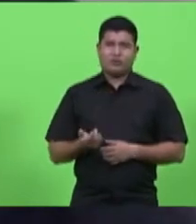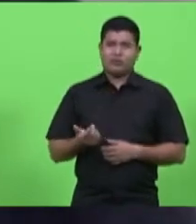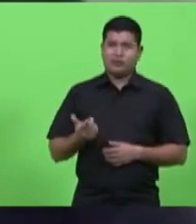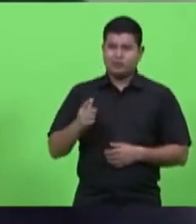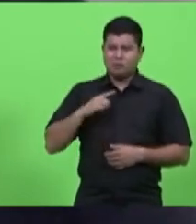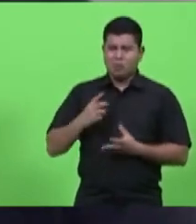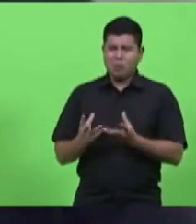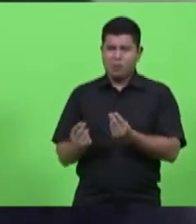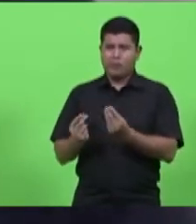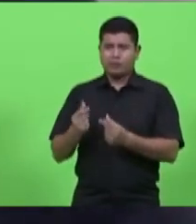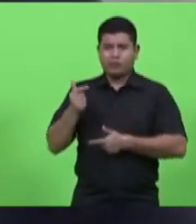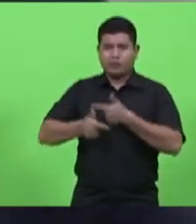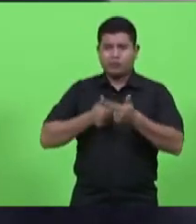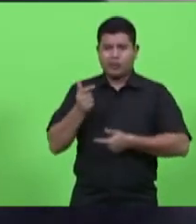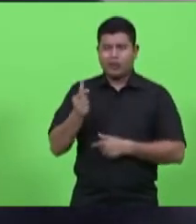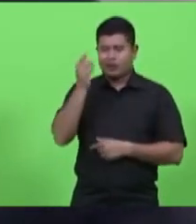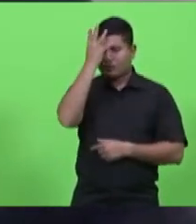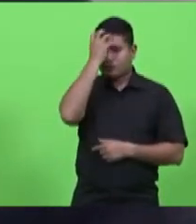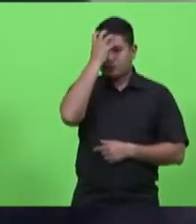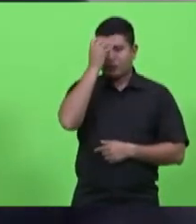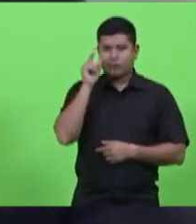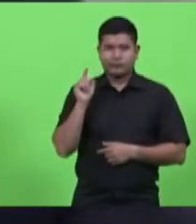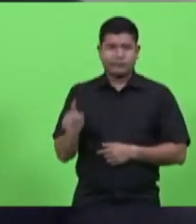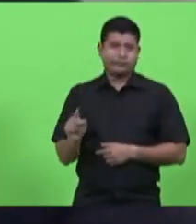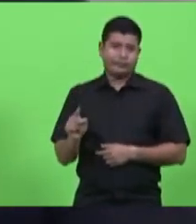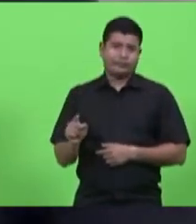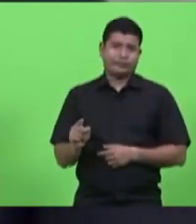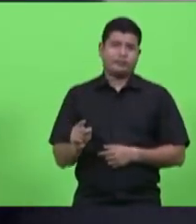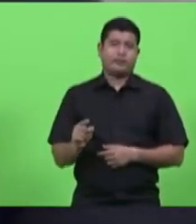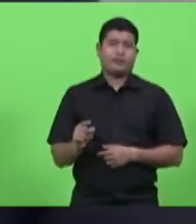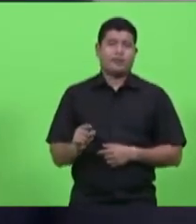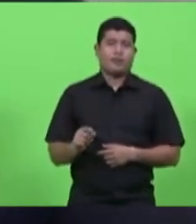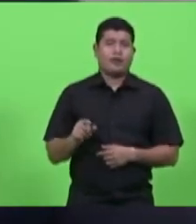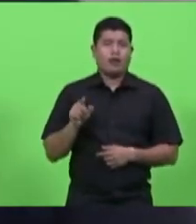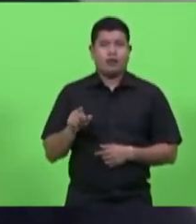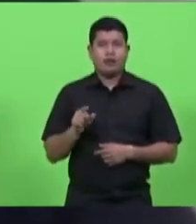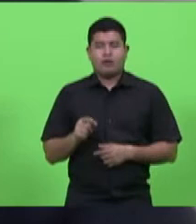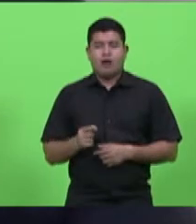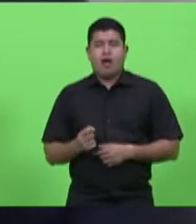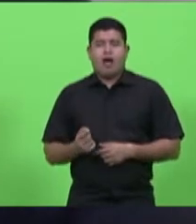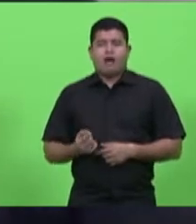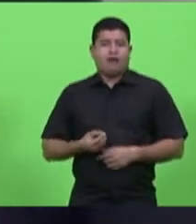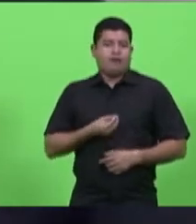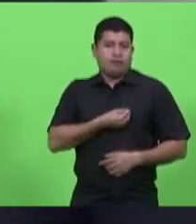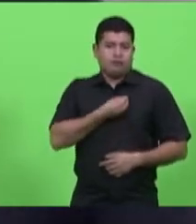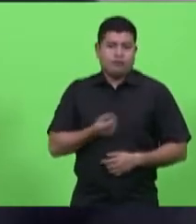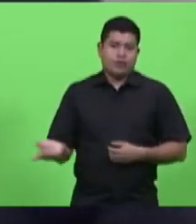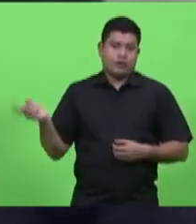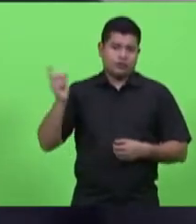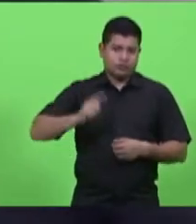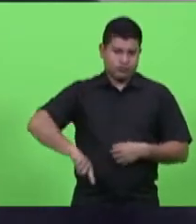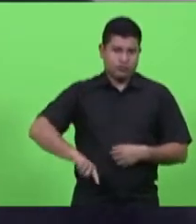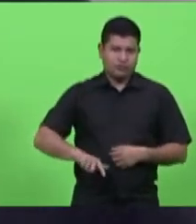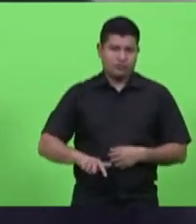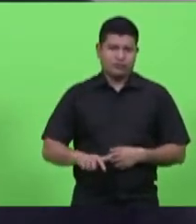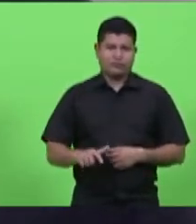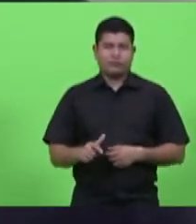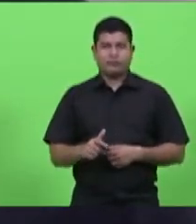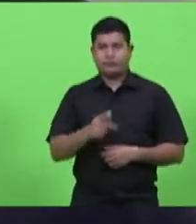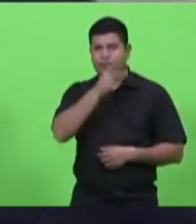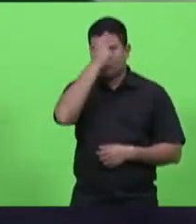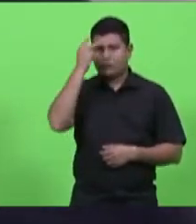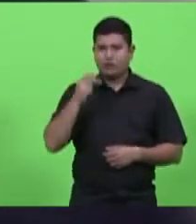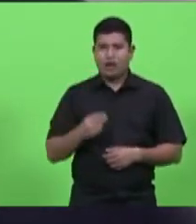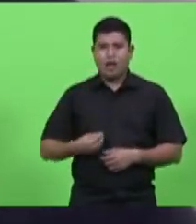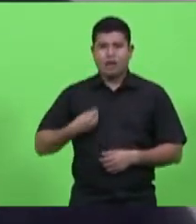nobre deputado Ismael também aí, né? Do Reviver, recuperando pessoas que viviam, né,